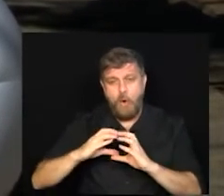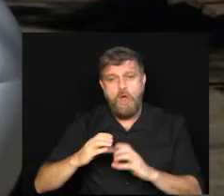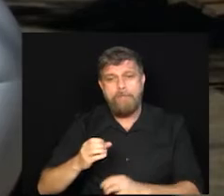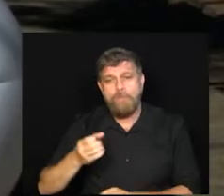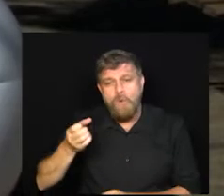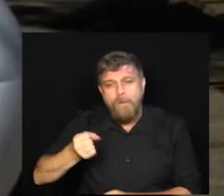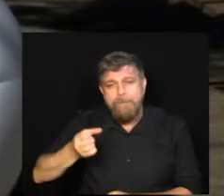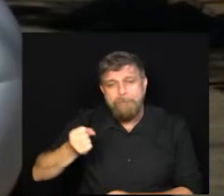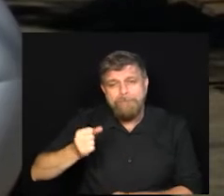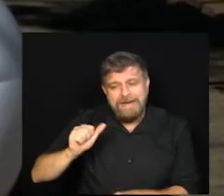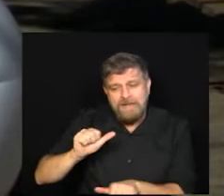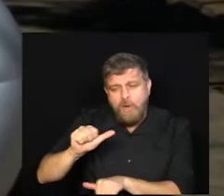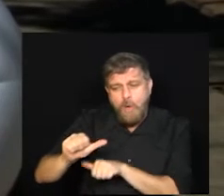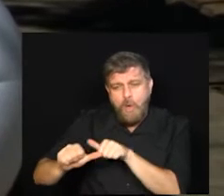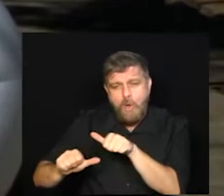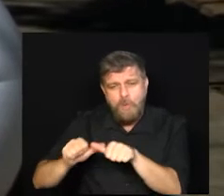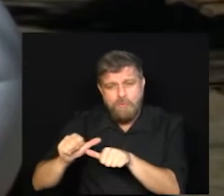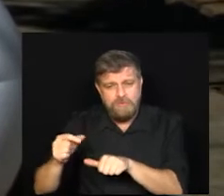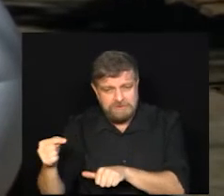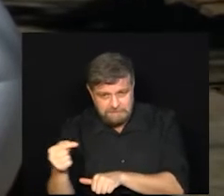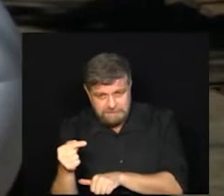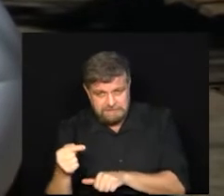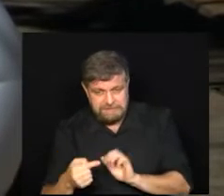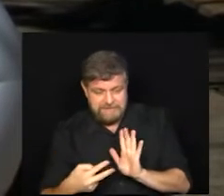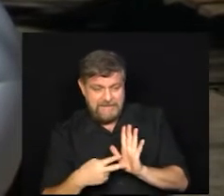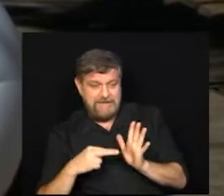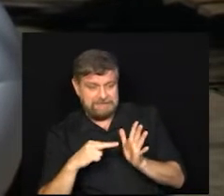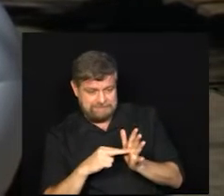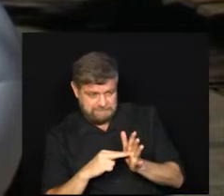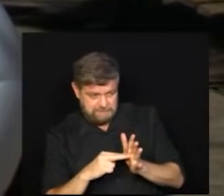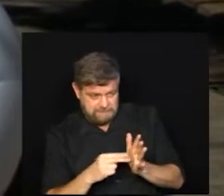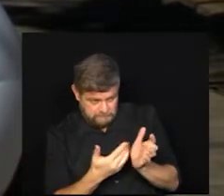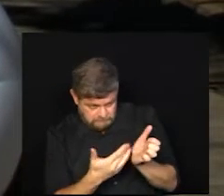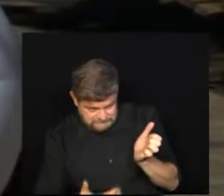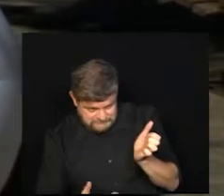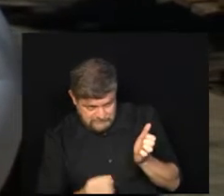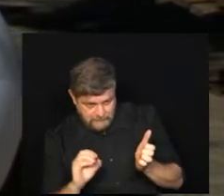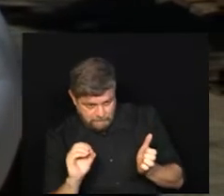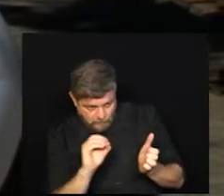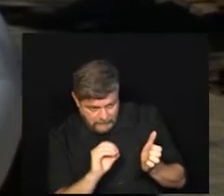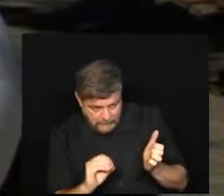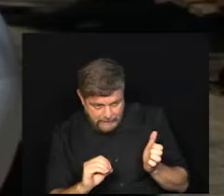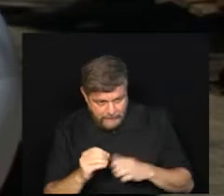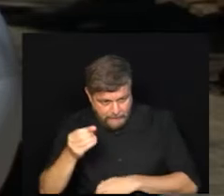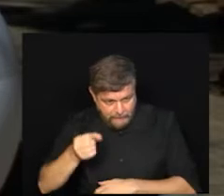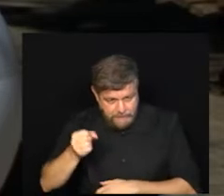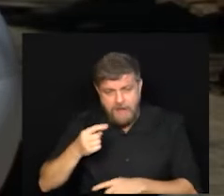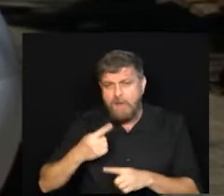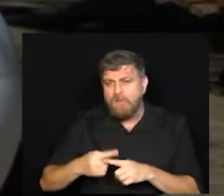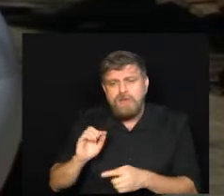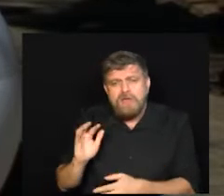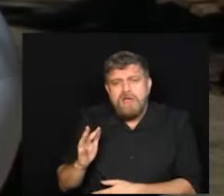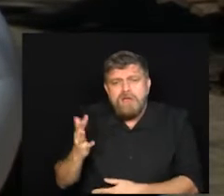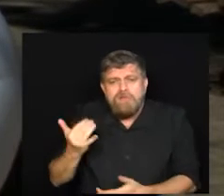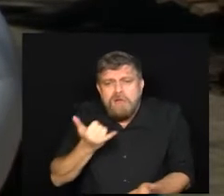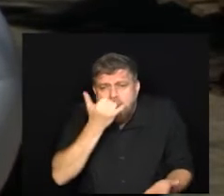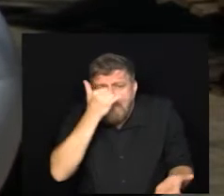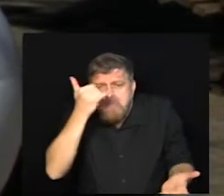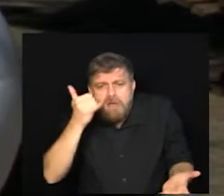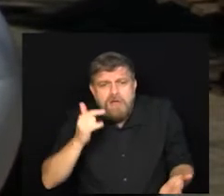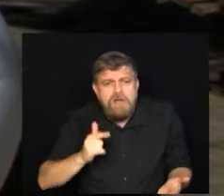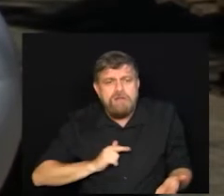esses balões brancos simbolizando os glóbulos brancos. Por que acontece esse tipo de mutação?